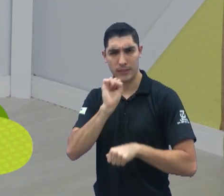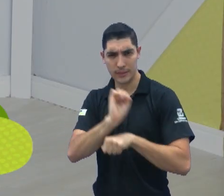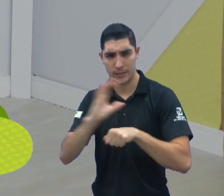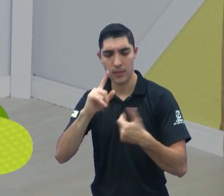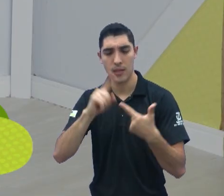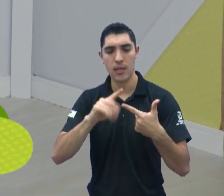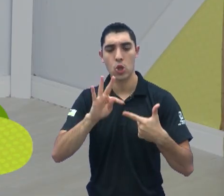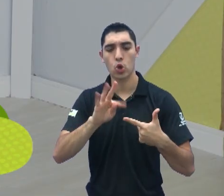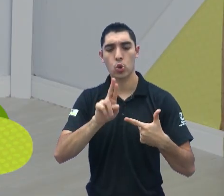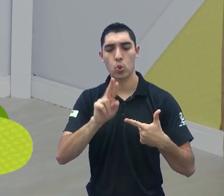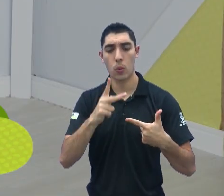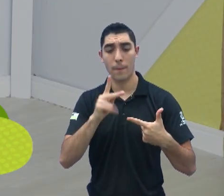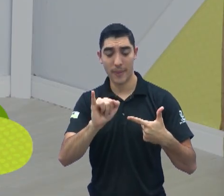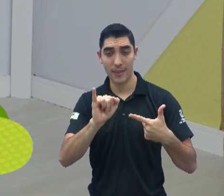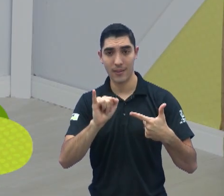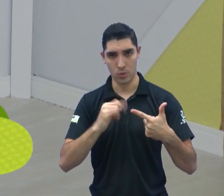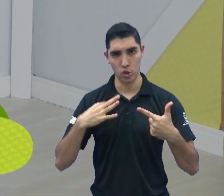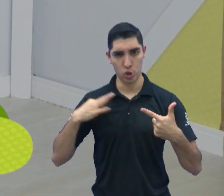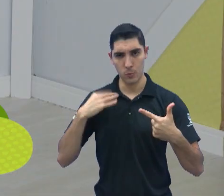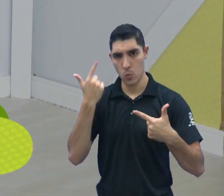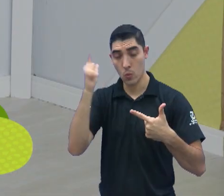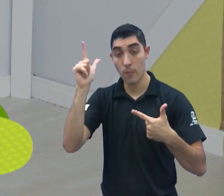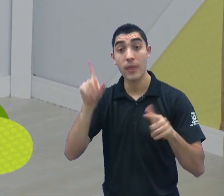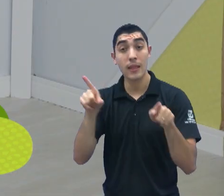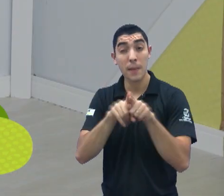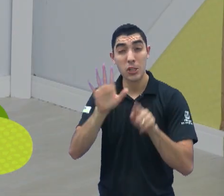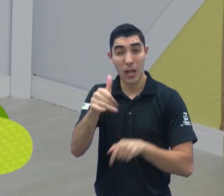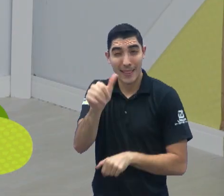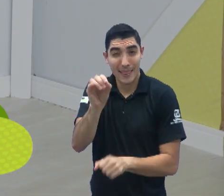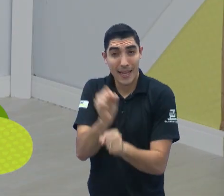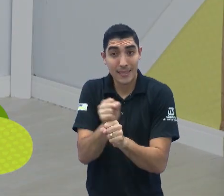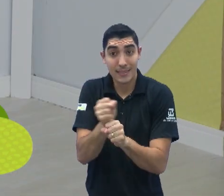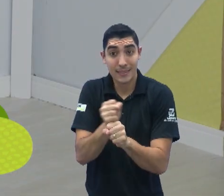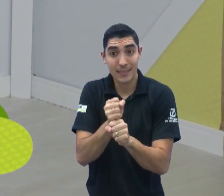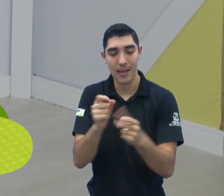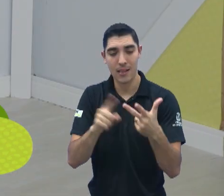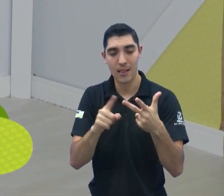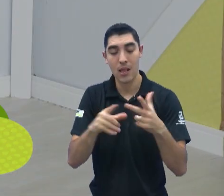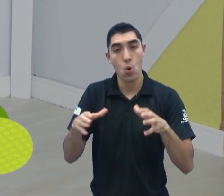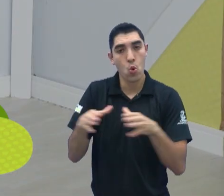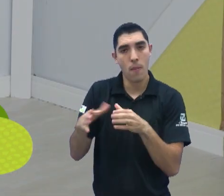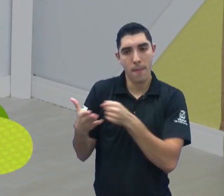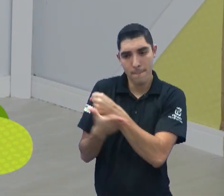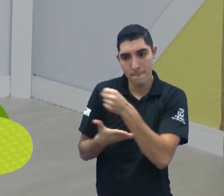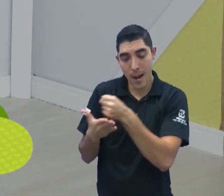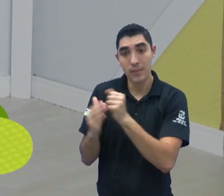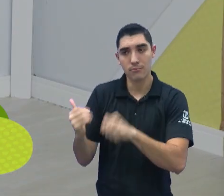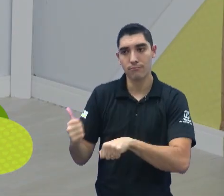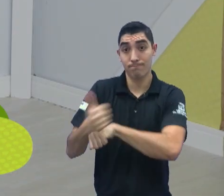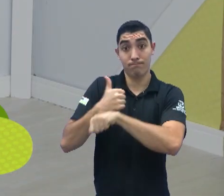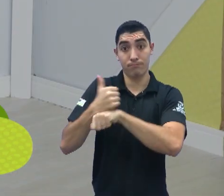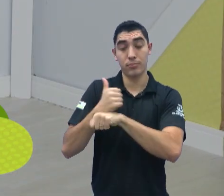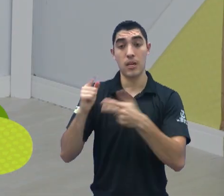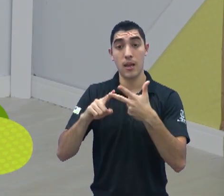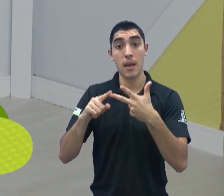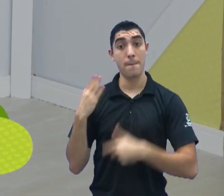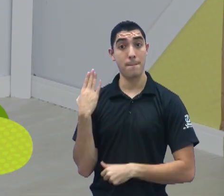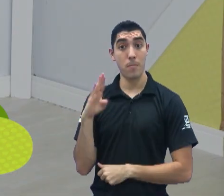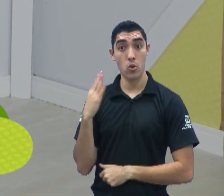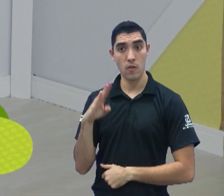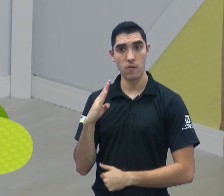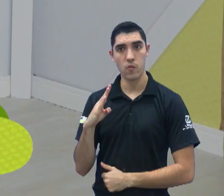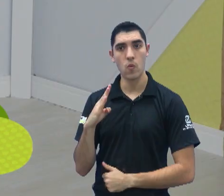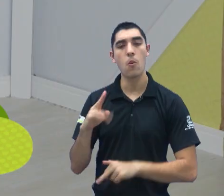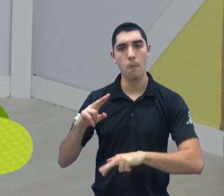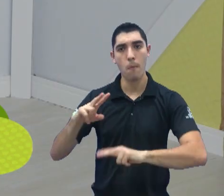Além disso, ele atuou por mais de 10 anos entre categorias de base e também o time profissional no Botafogo de Ribeirão Preto, onde